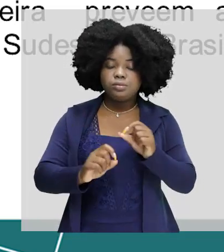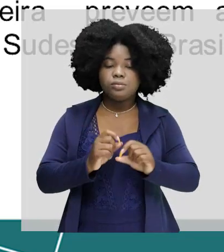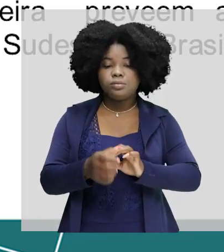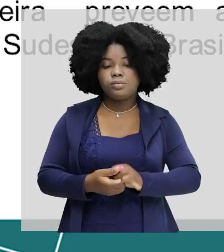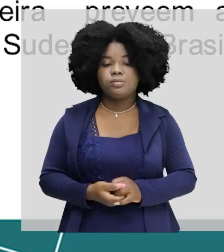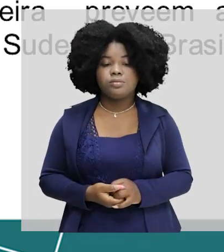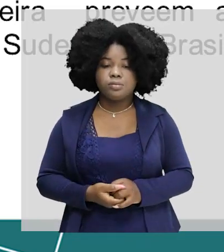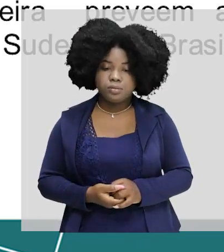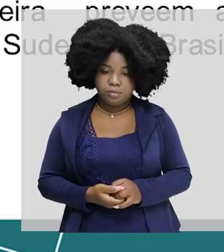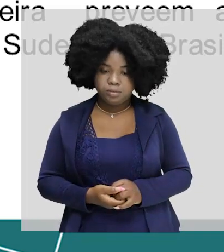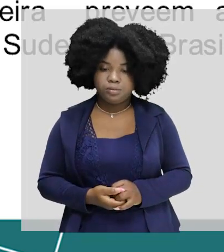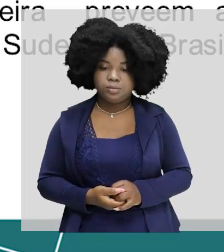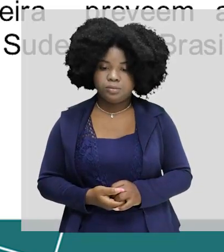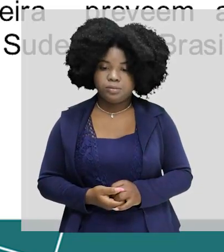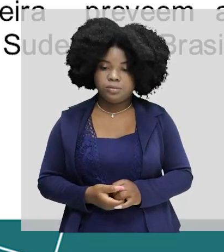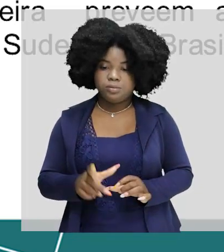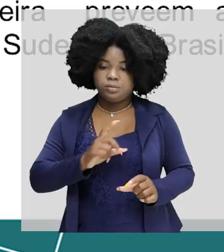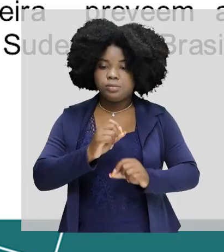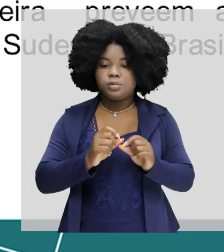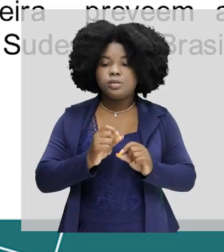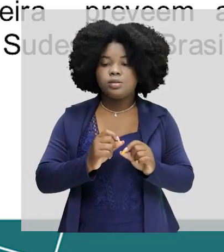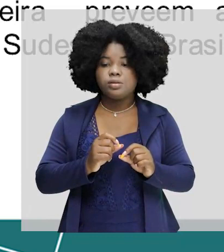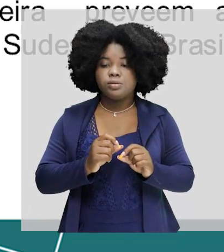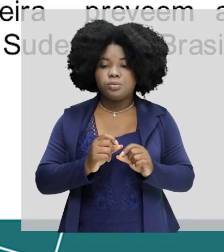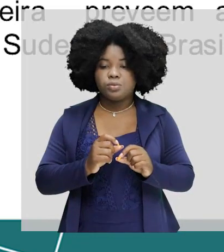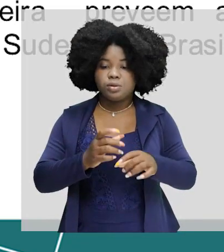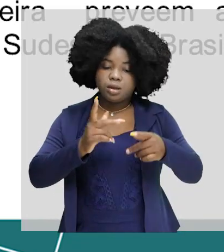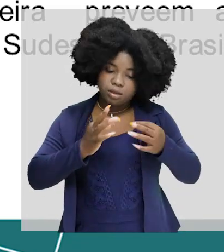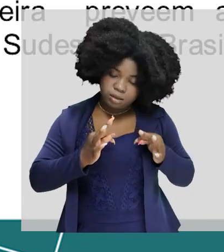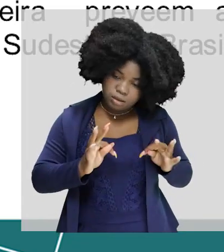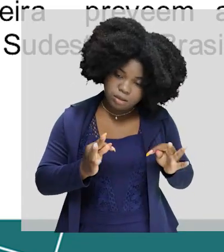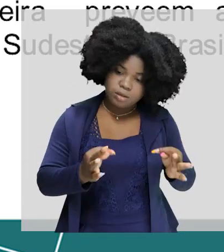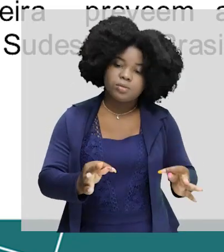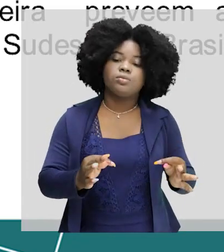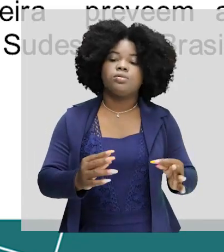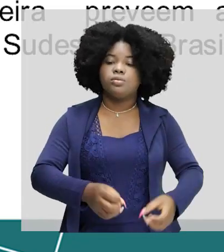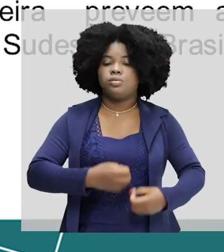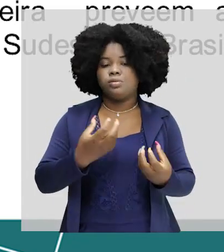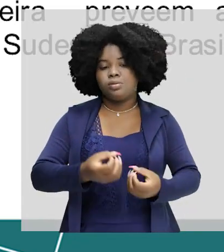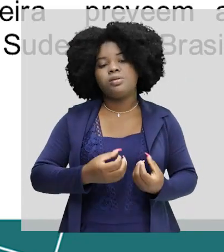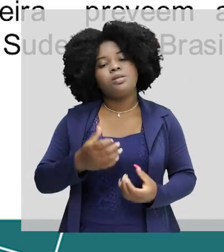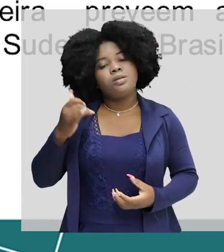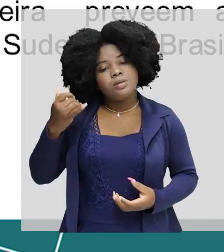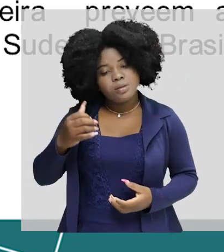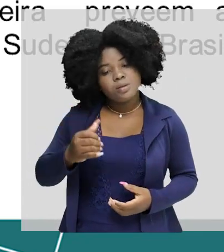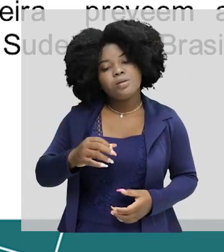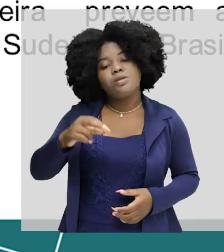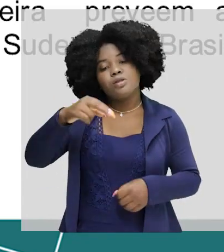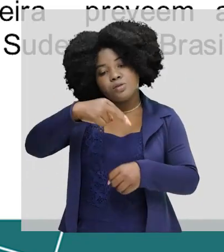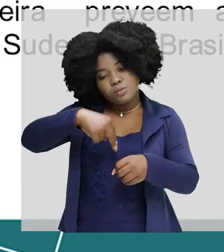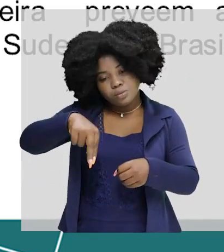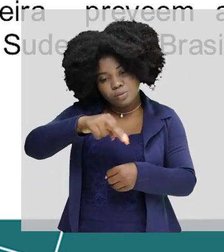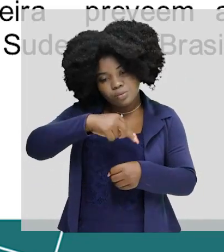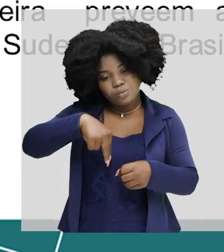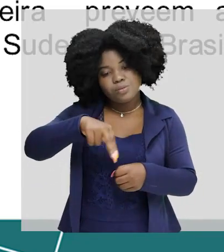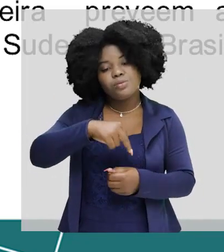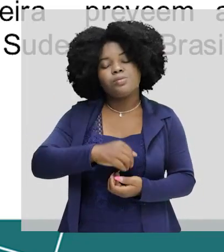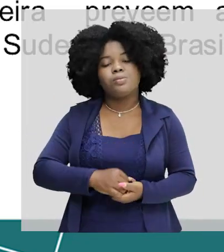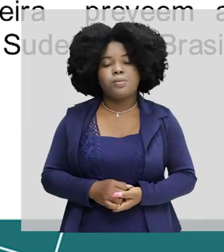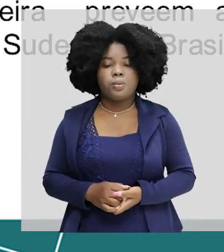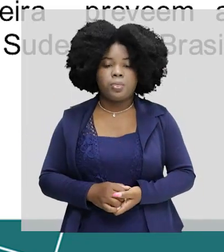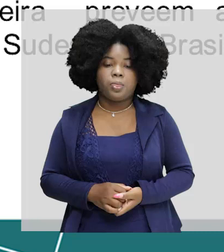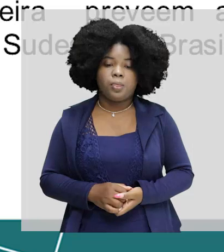né, dominar essa tecnologia, a tecnologia de geração de energia a partir dos